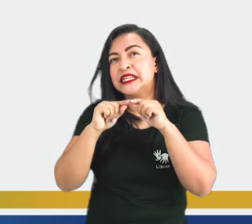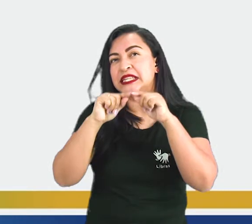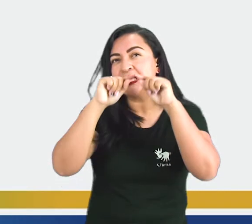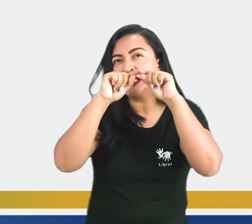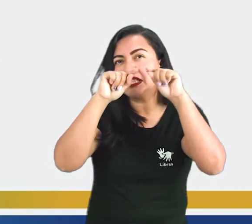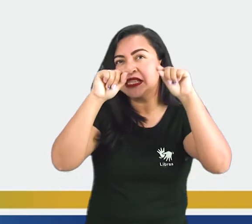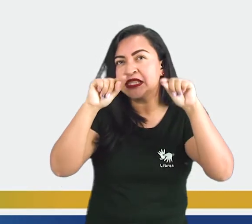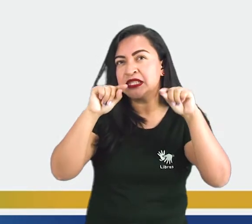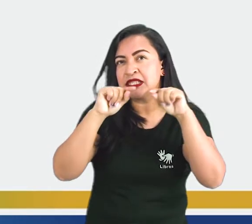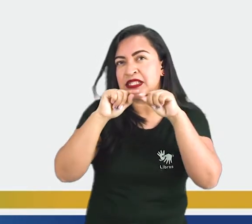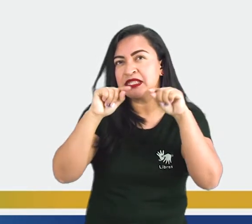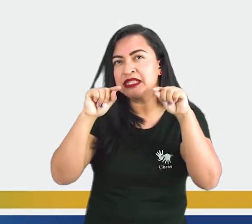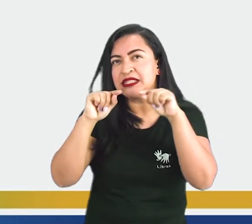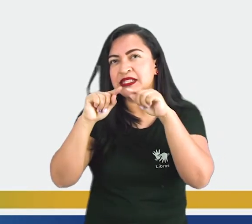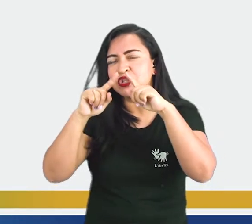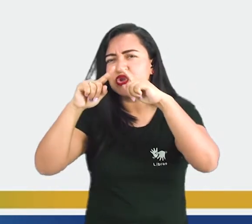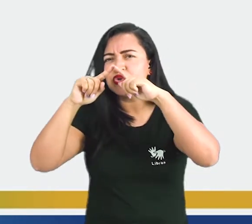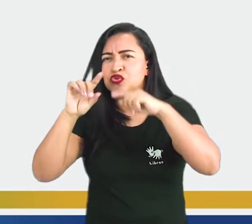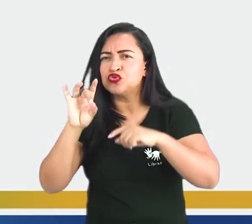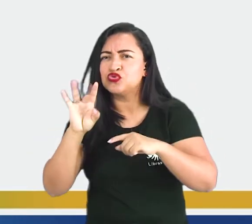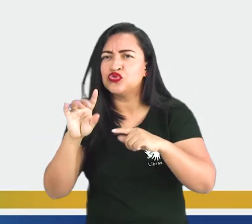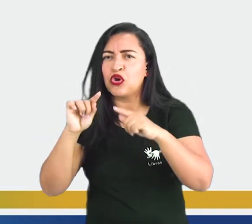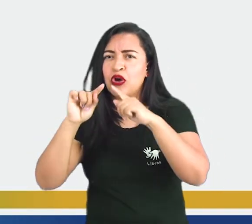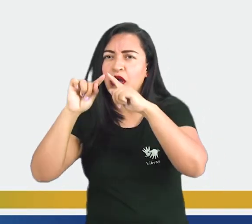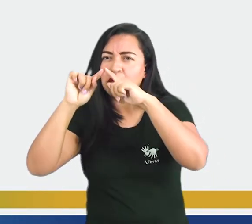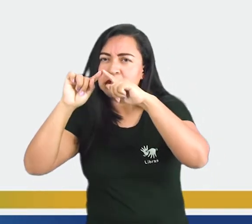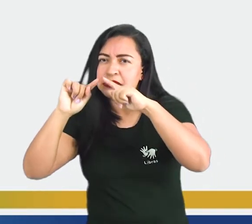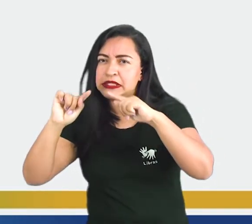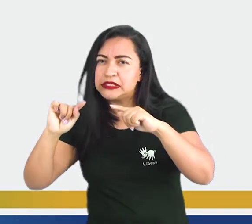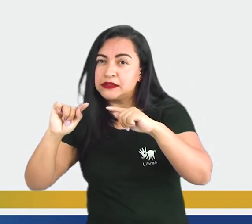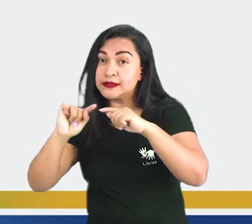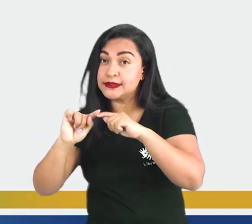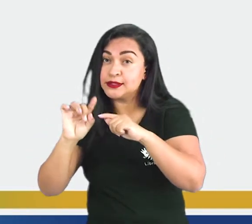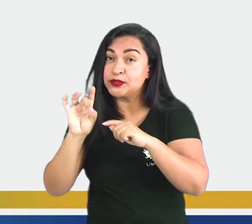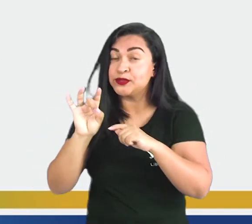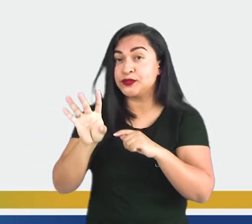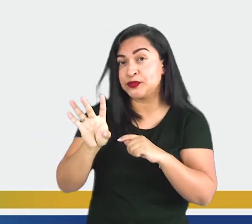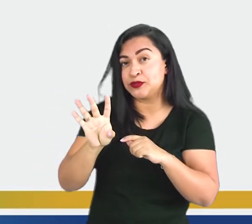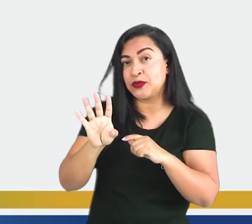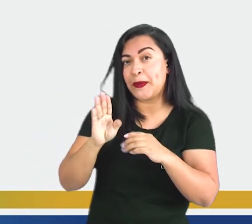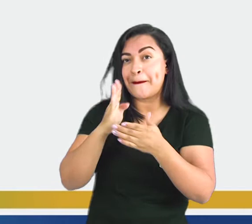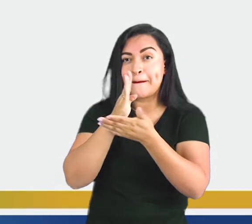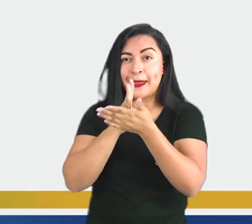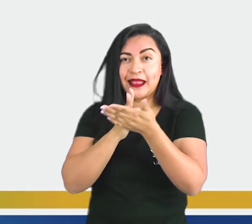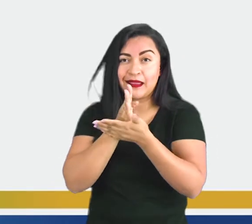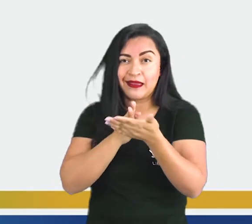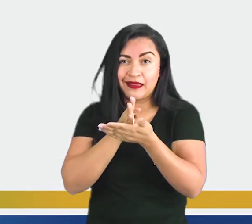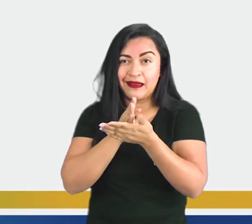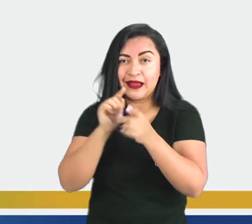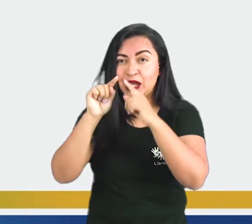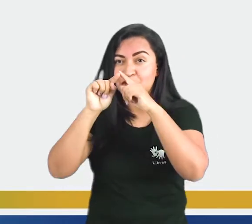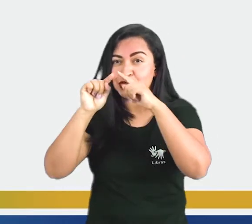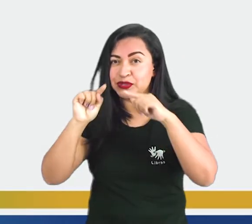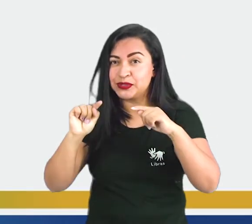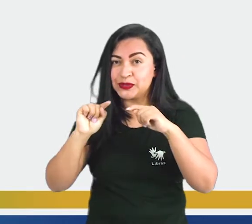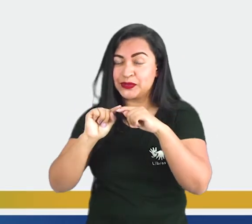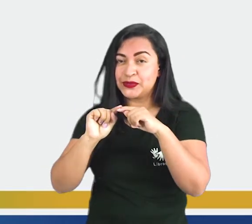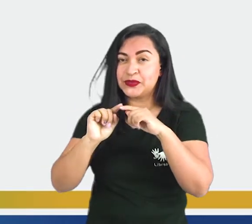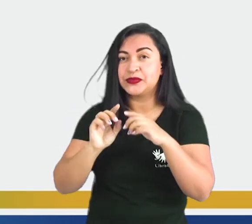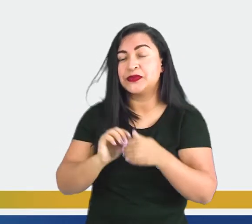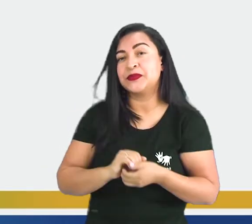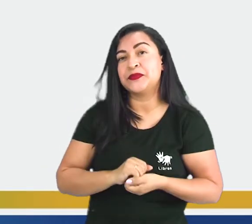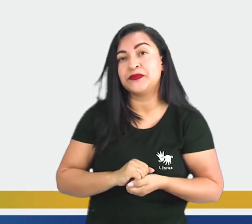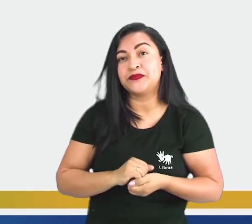preenchidos totalmente, que só estão preenchidos em sua metade, certo? Metade do quadradinho está